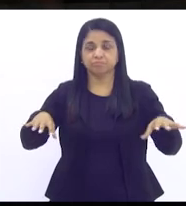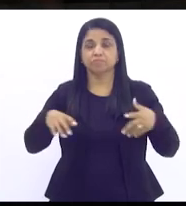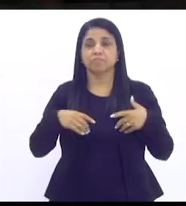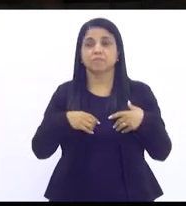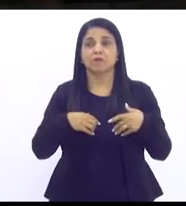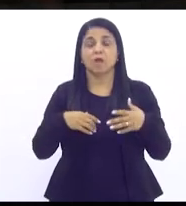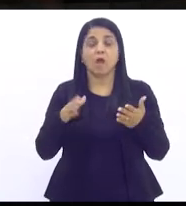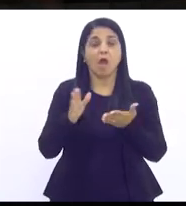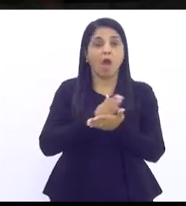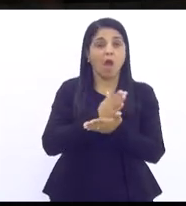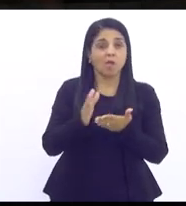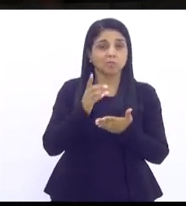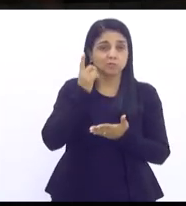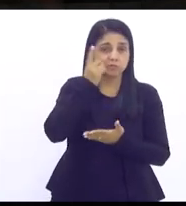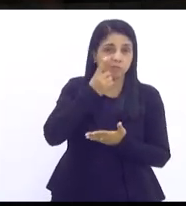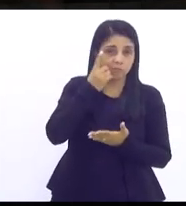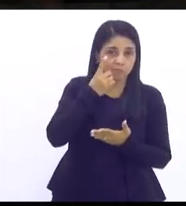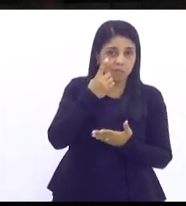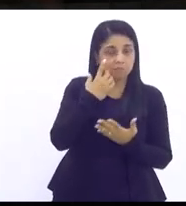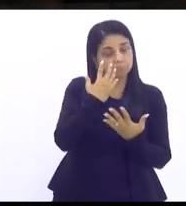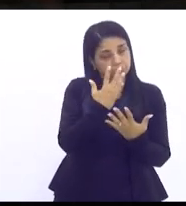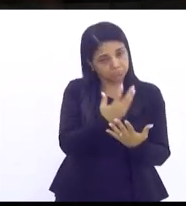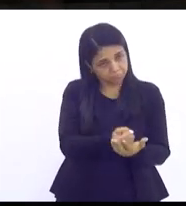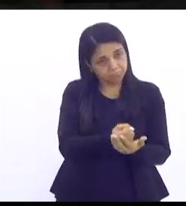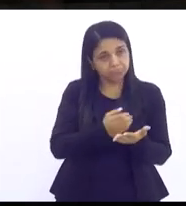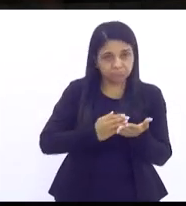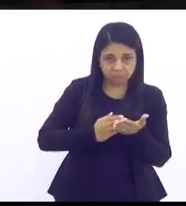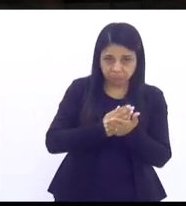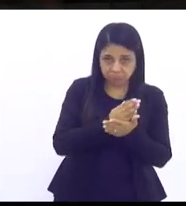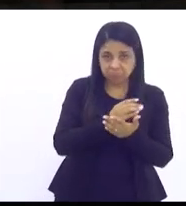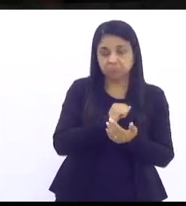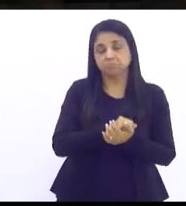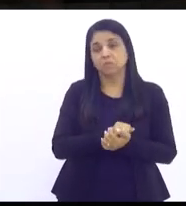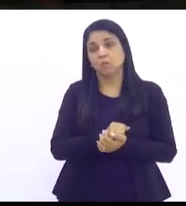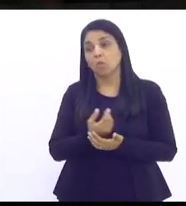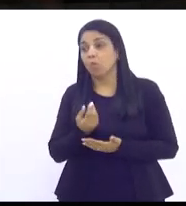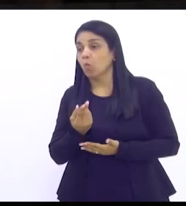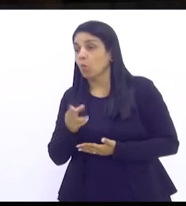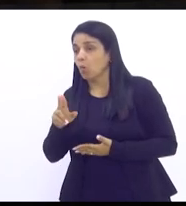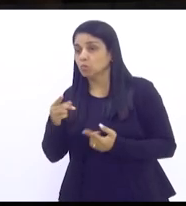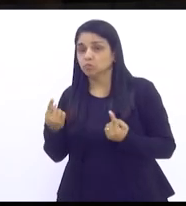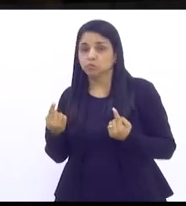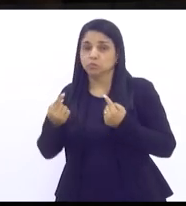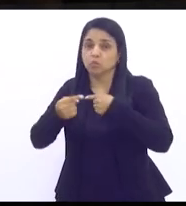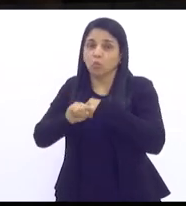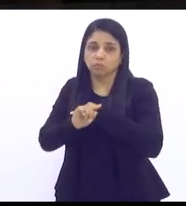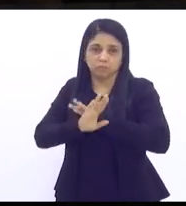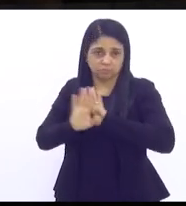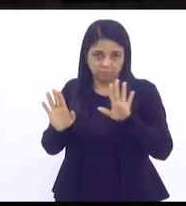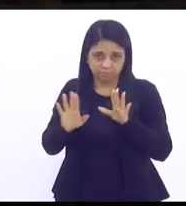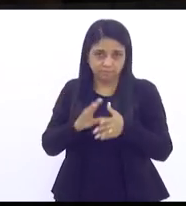Alguns parlamentares são favoráveis e outros são contrários.